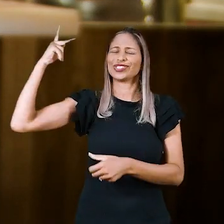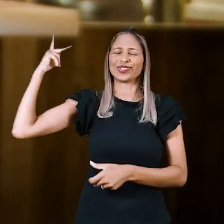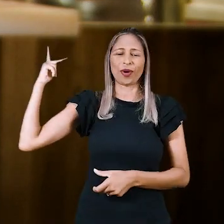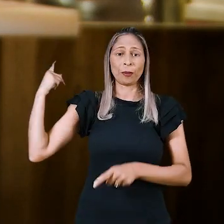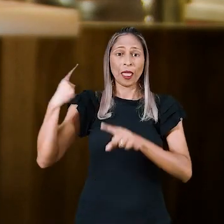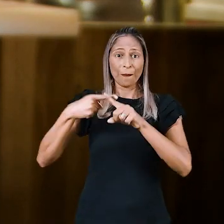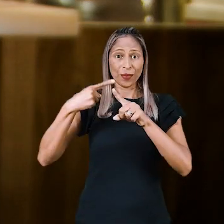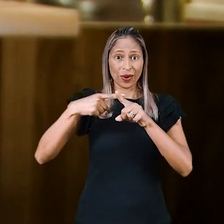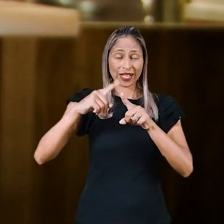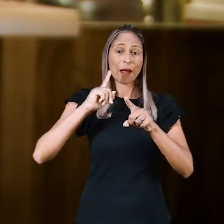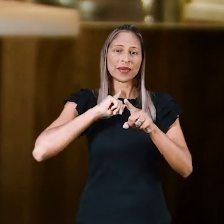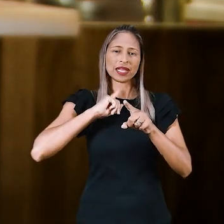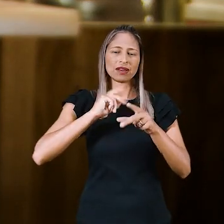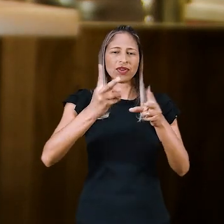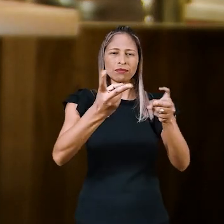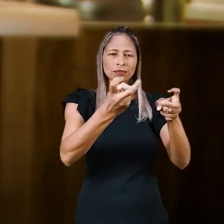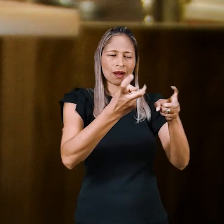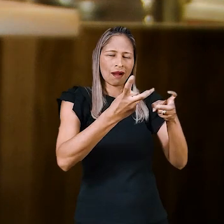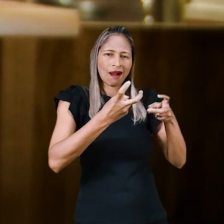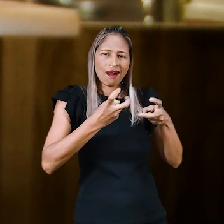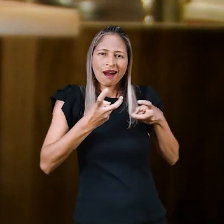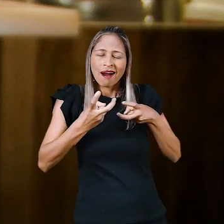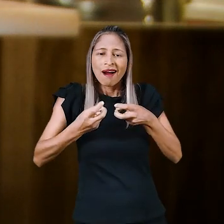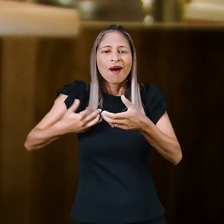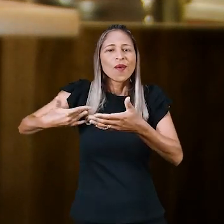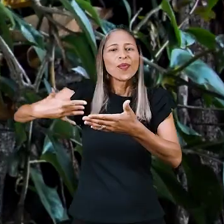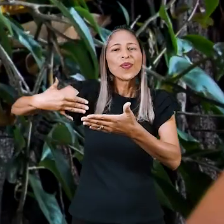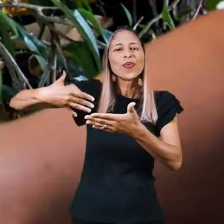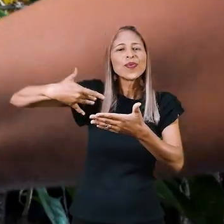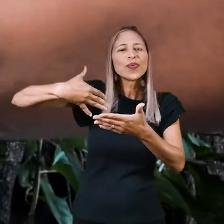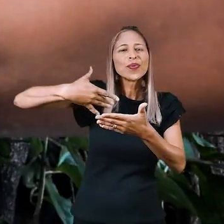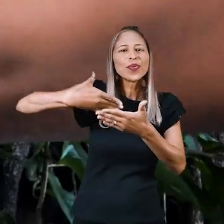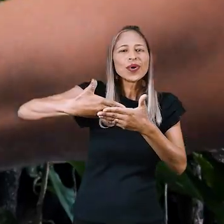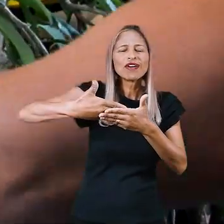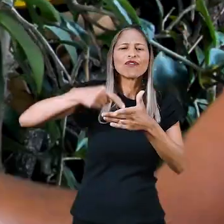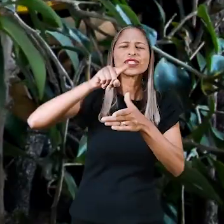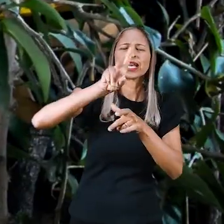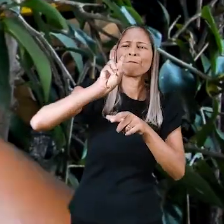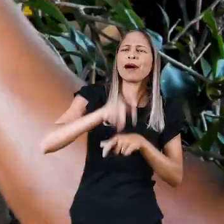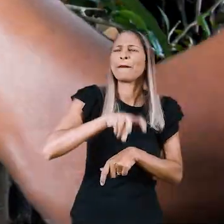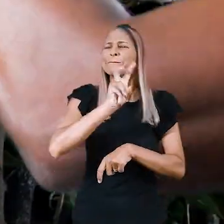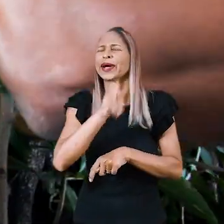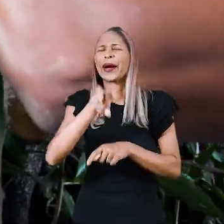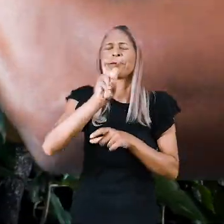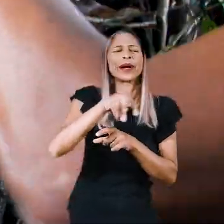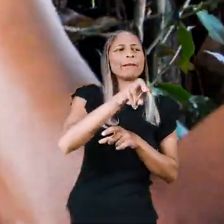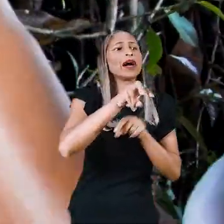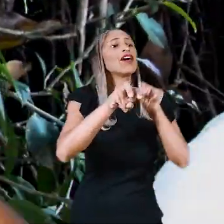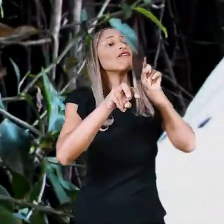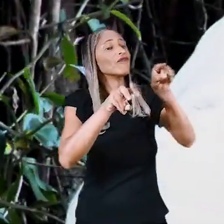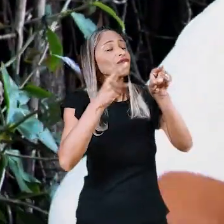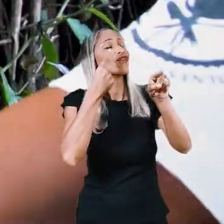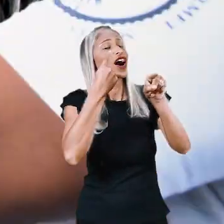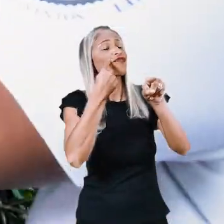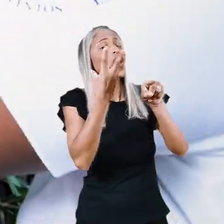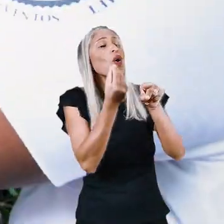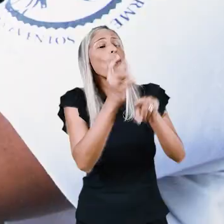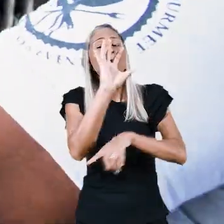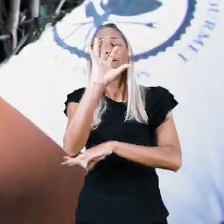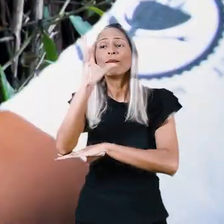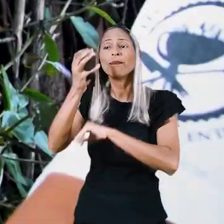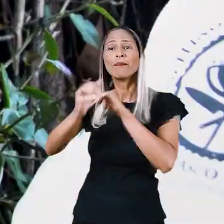história, porque o mineiro ele foi cultivando isso ao longo do tempo. Se você andar 50 quilômetros aqui da capital, você vai ver como que